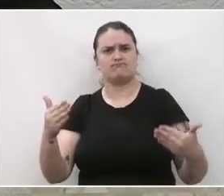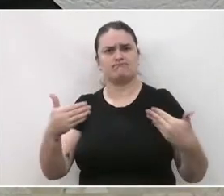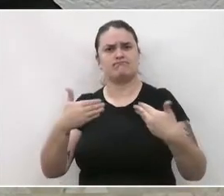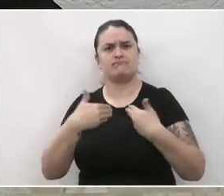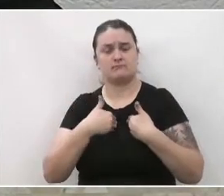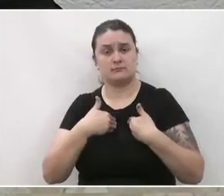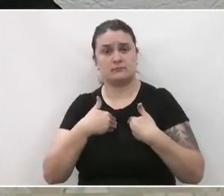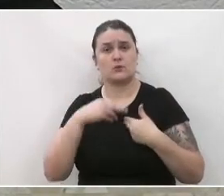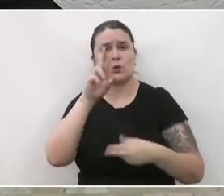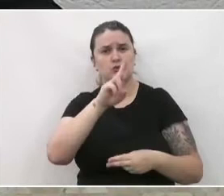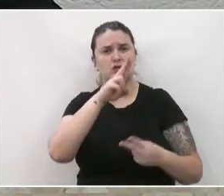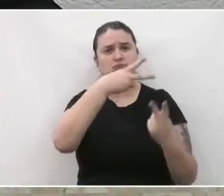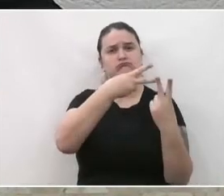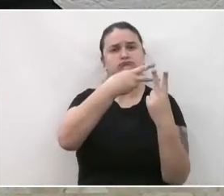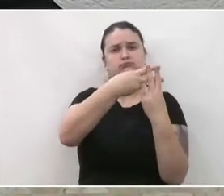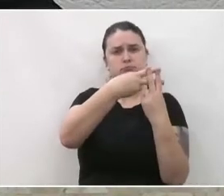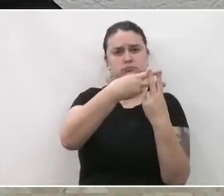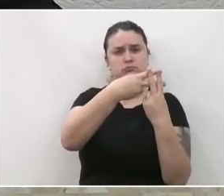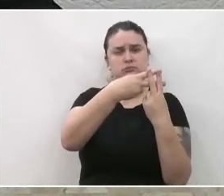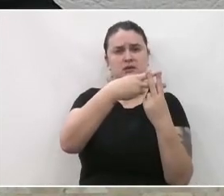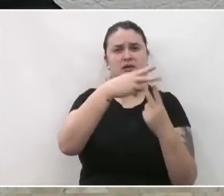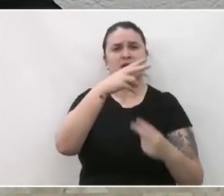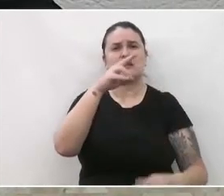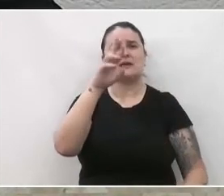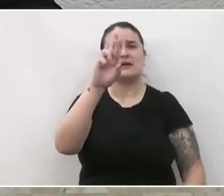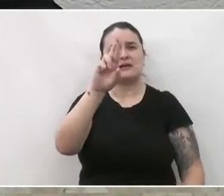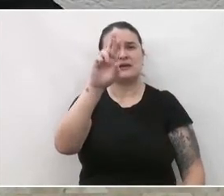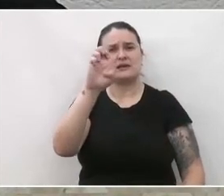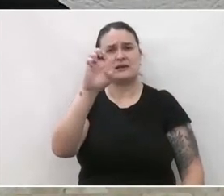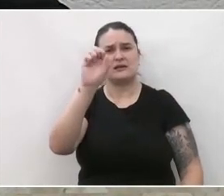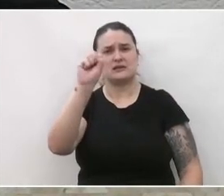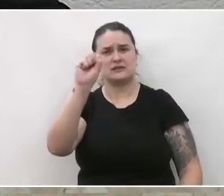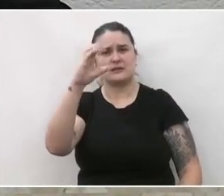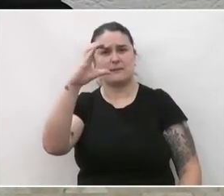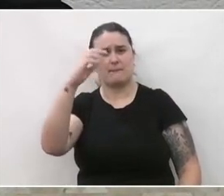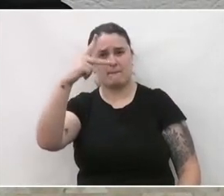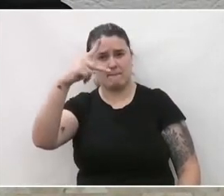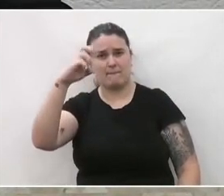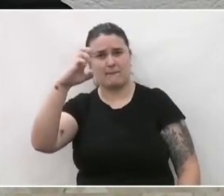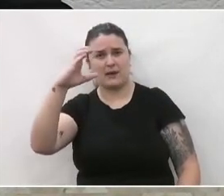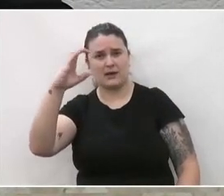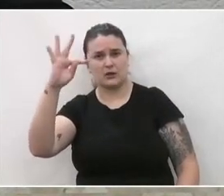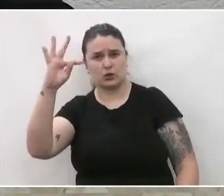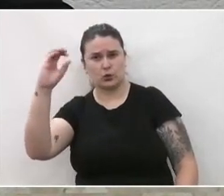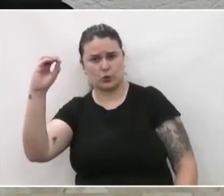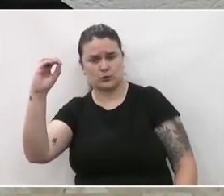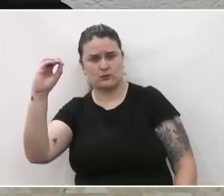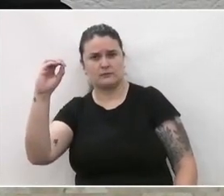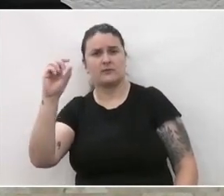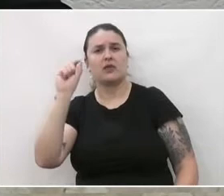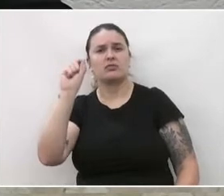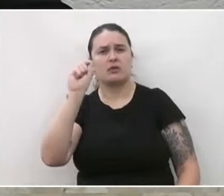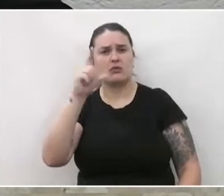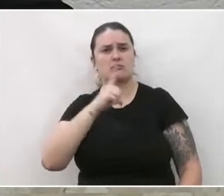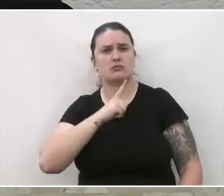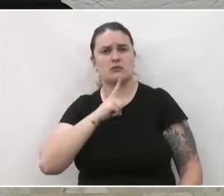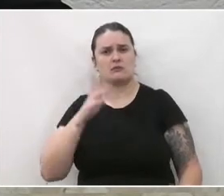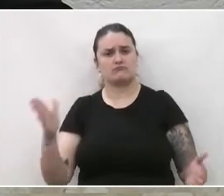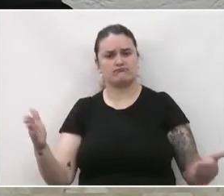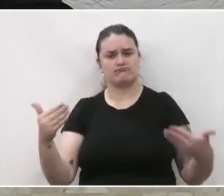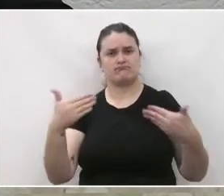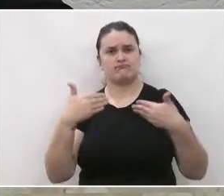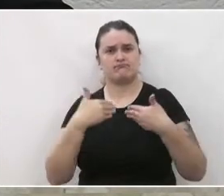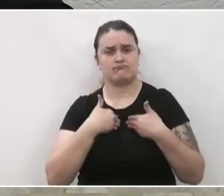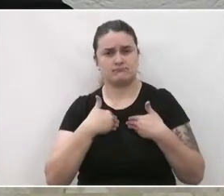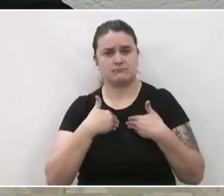data, usando a hashtag Respectro nas redes sociais. O TEA, transtorno do espectro autismo, é uma